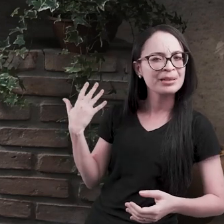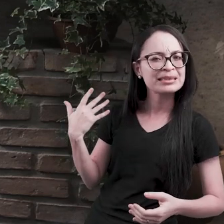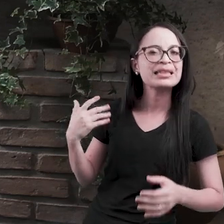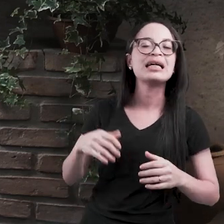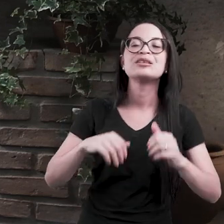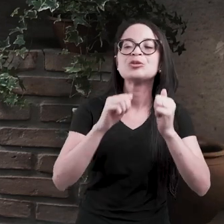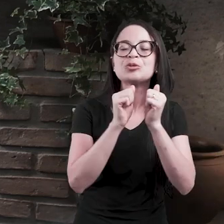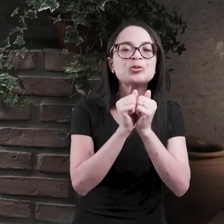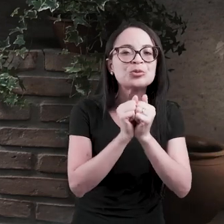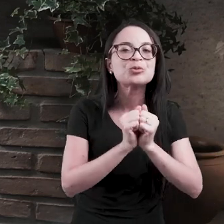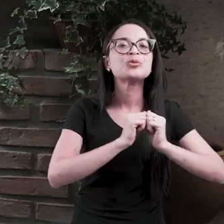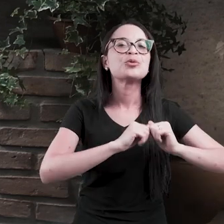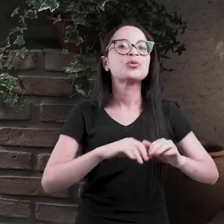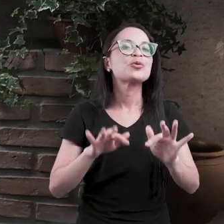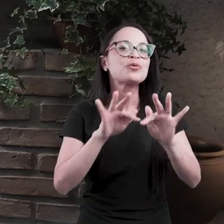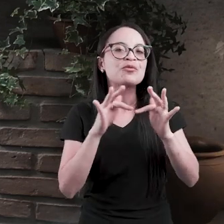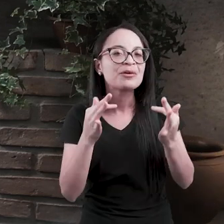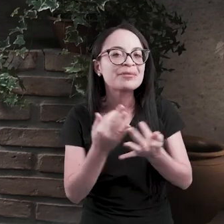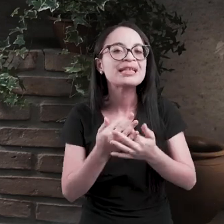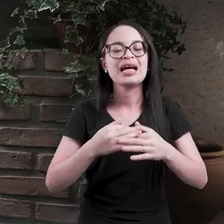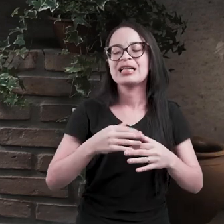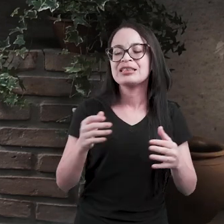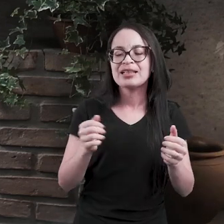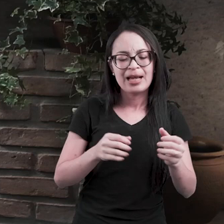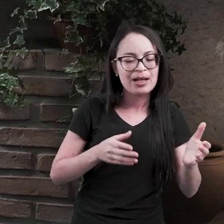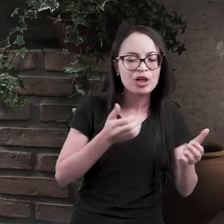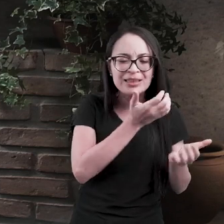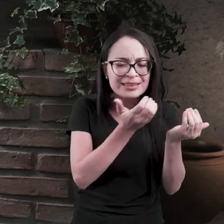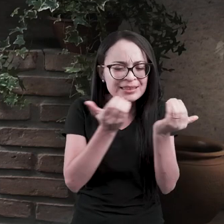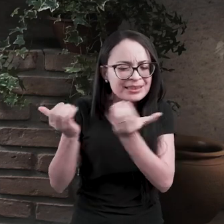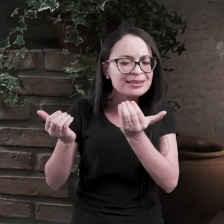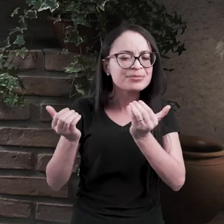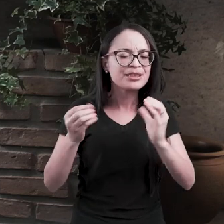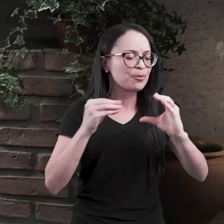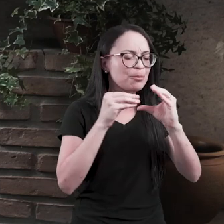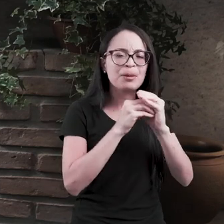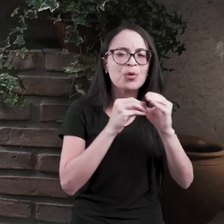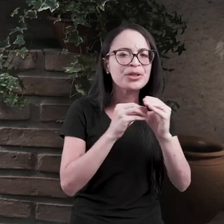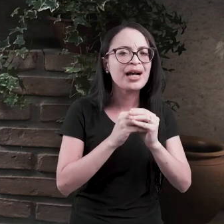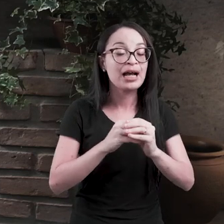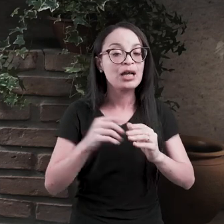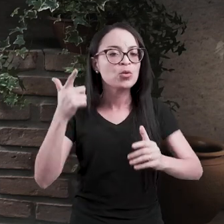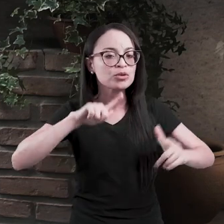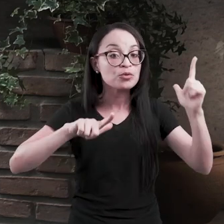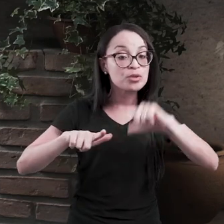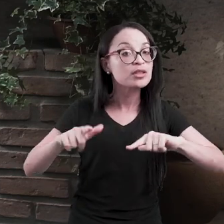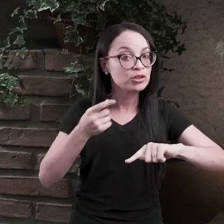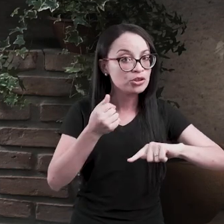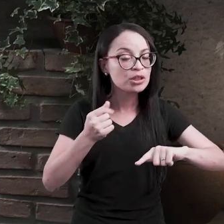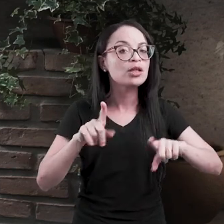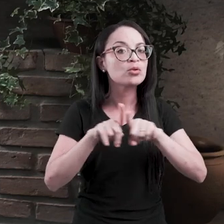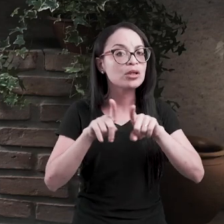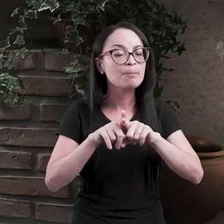uma caminhonete de milho que desmanchava todo em pamonha e canjica. Então eu agradeço tudo à pamonha.